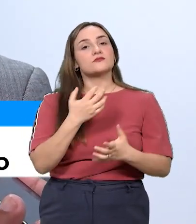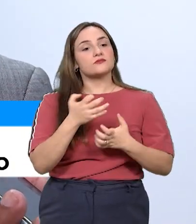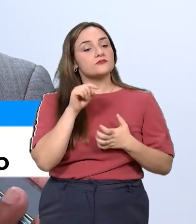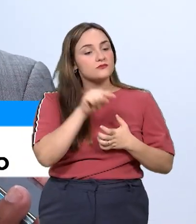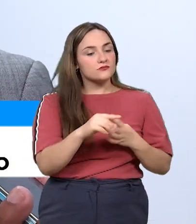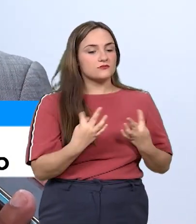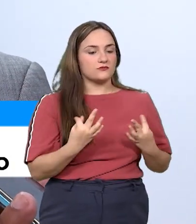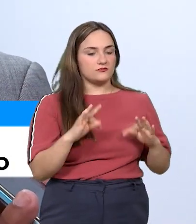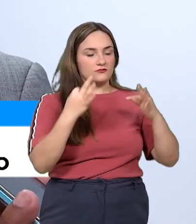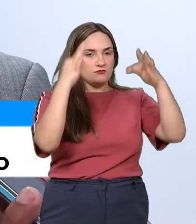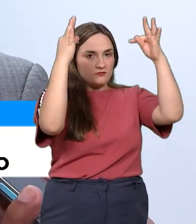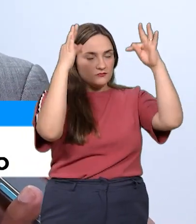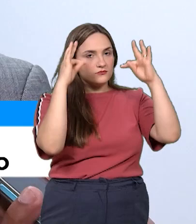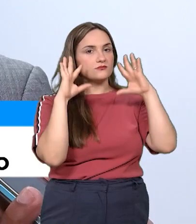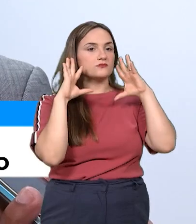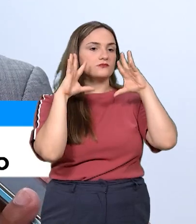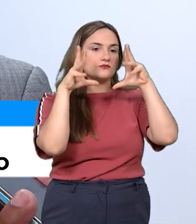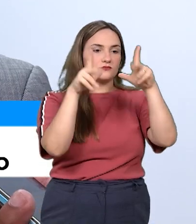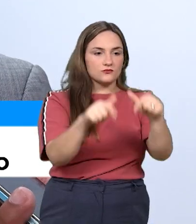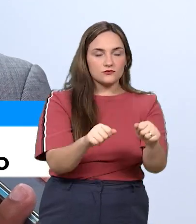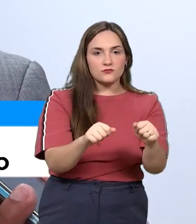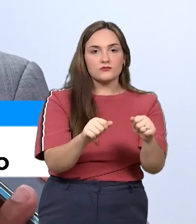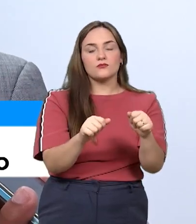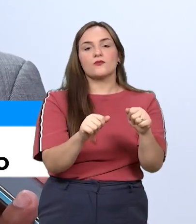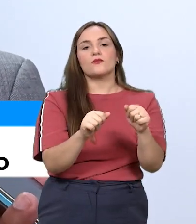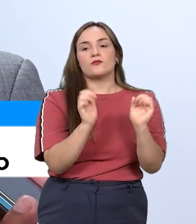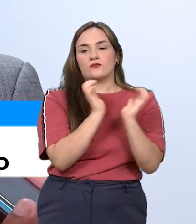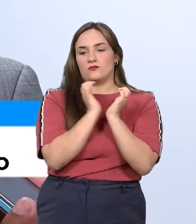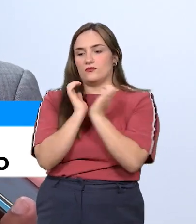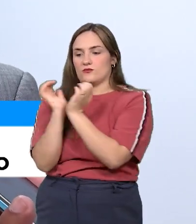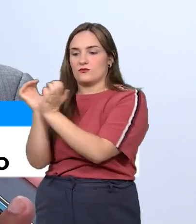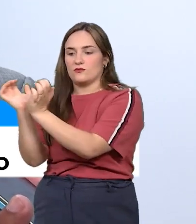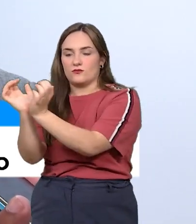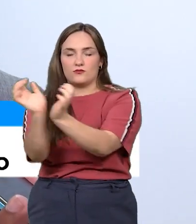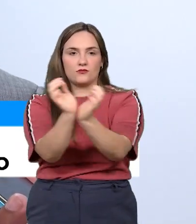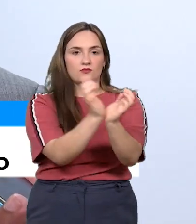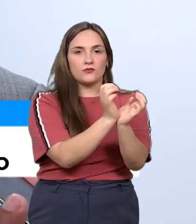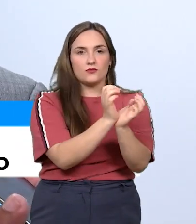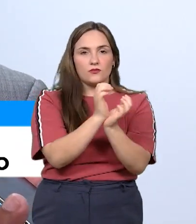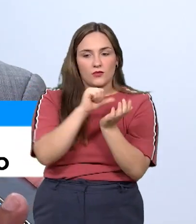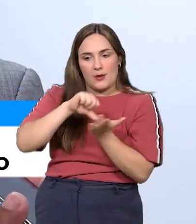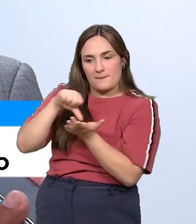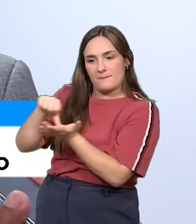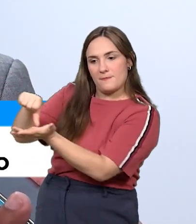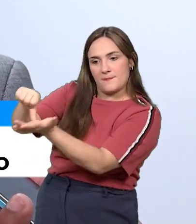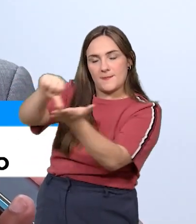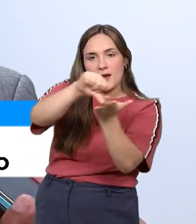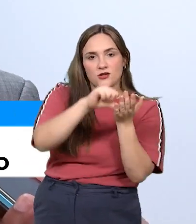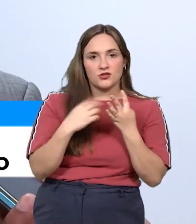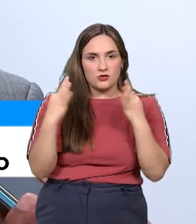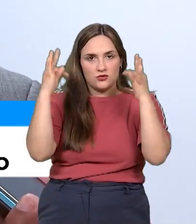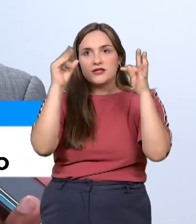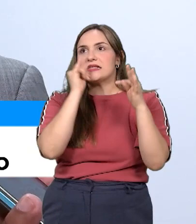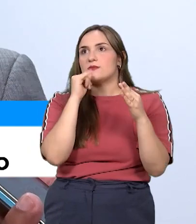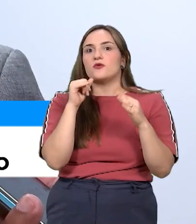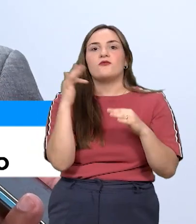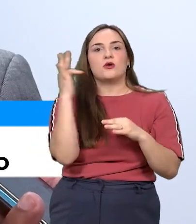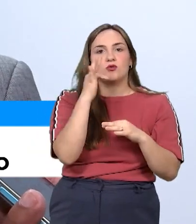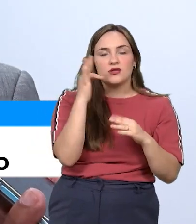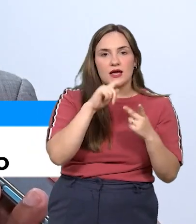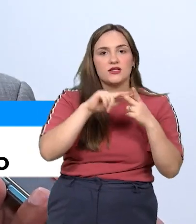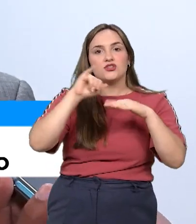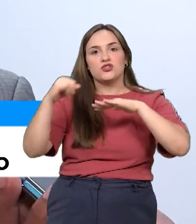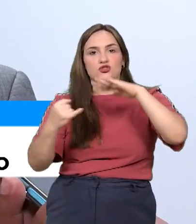tecnologia e todos todos os centros de produção tecnológica quando você fala o certo as Universidades né